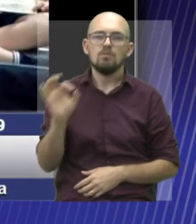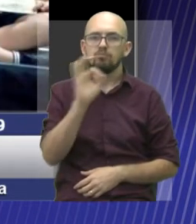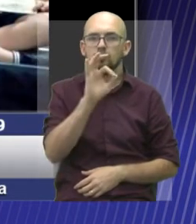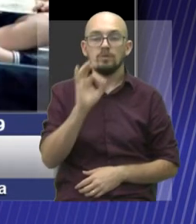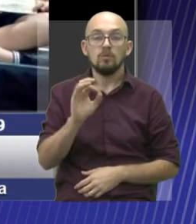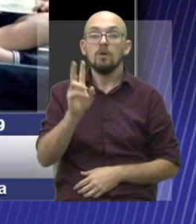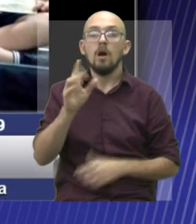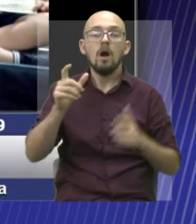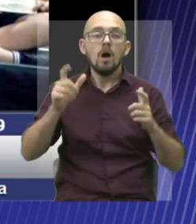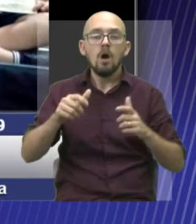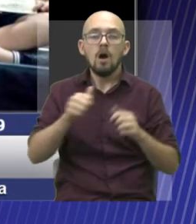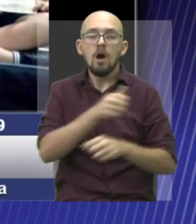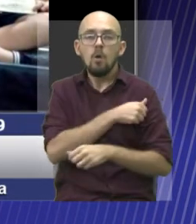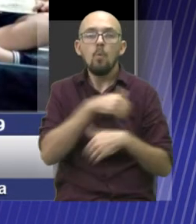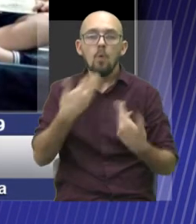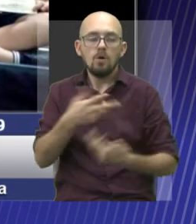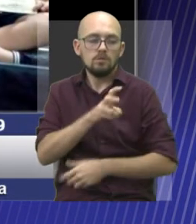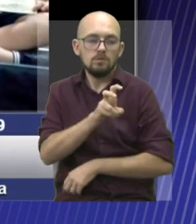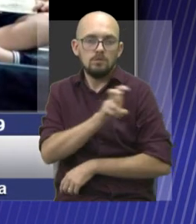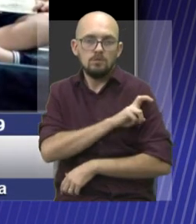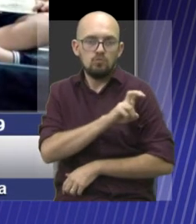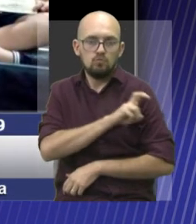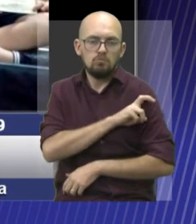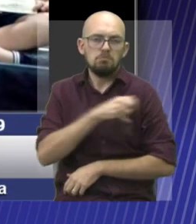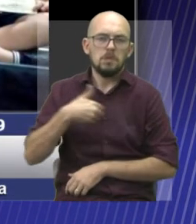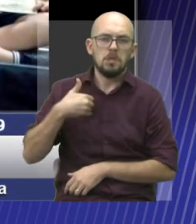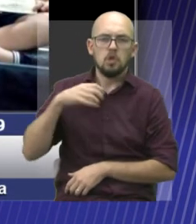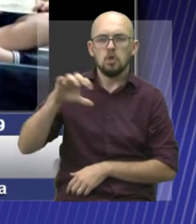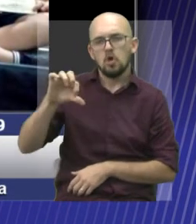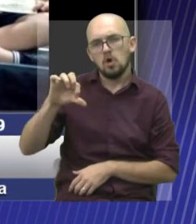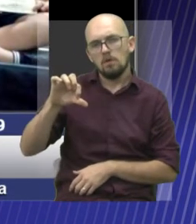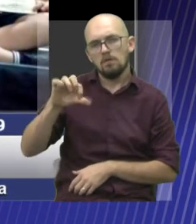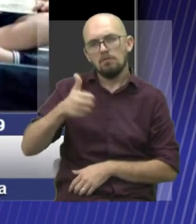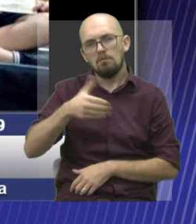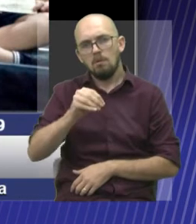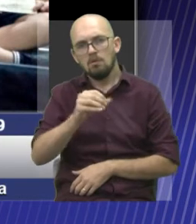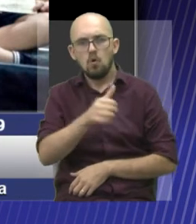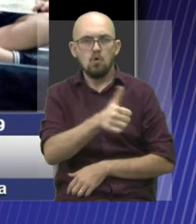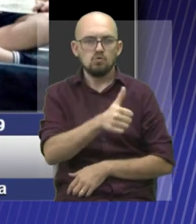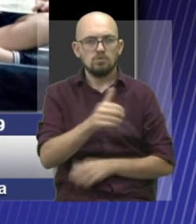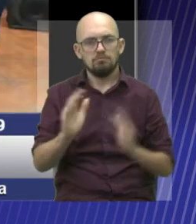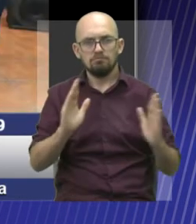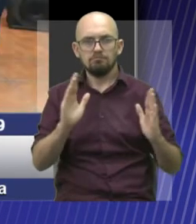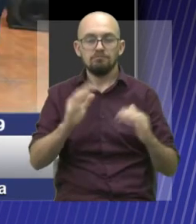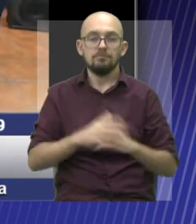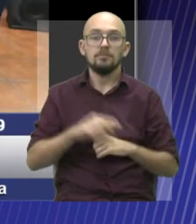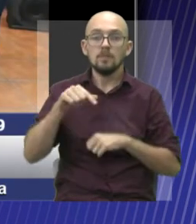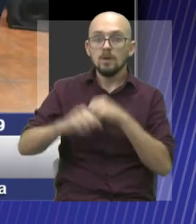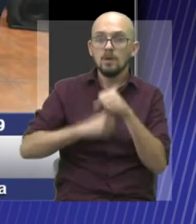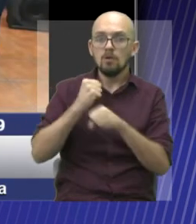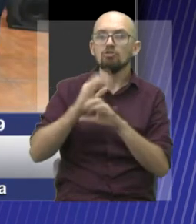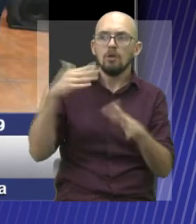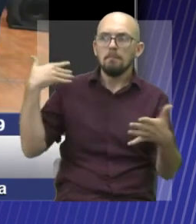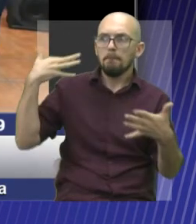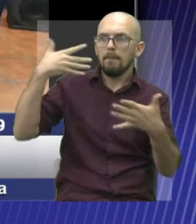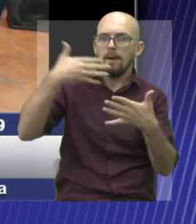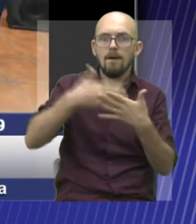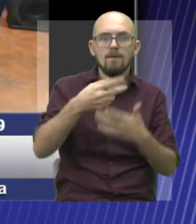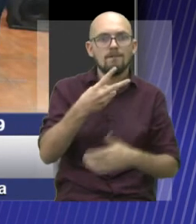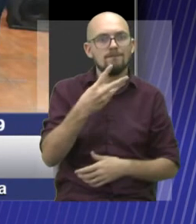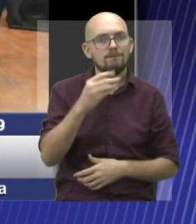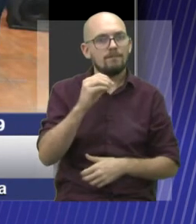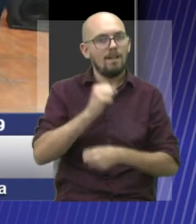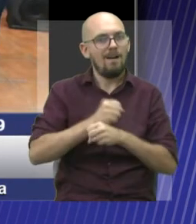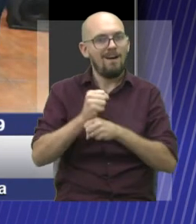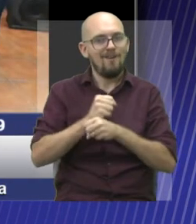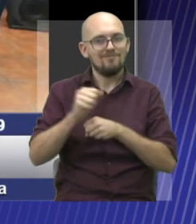ano do ensino fundamental, com faixa etária entre 9 e 11 anos. Este ano, o programa completa 20 anos de atuação no nosso